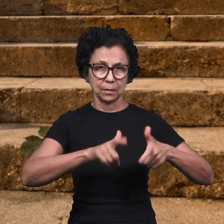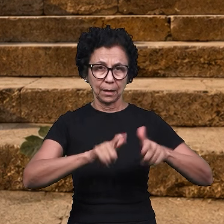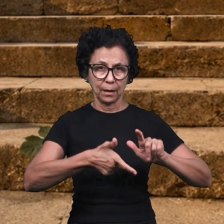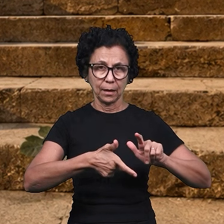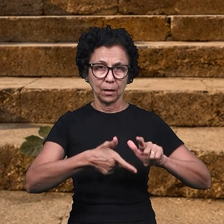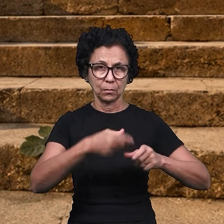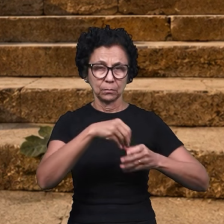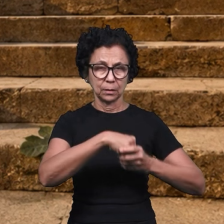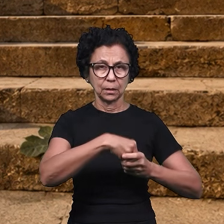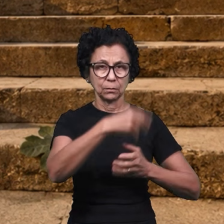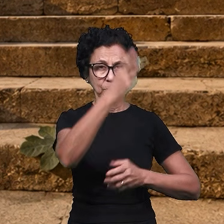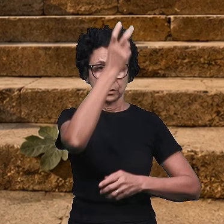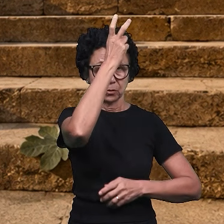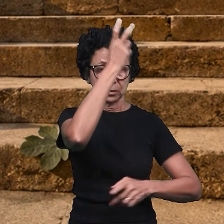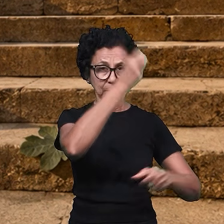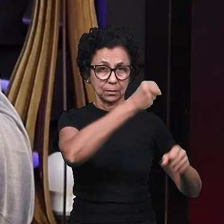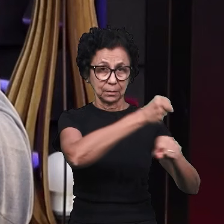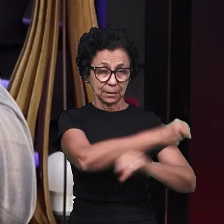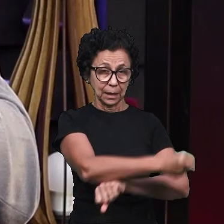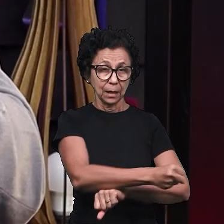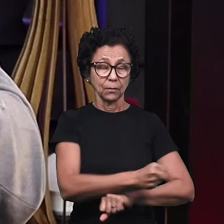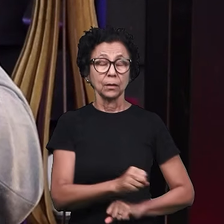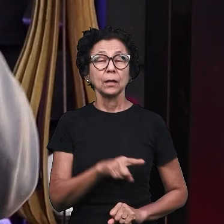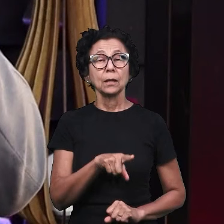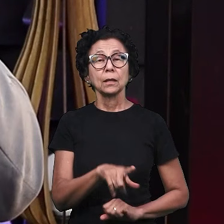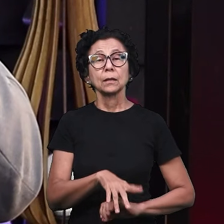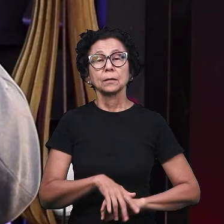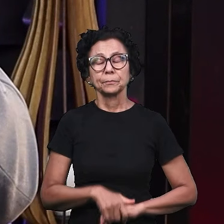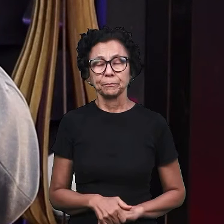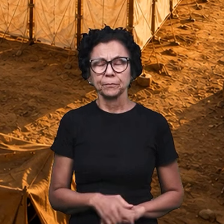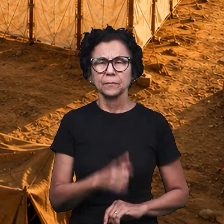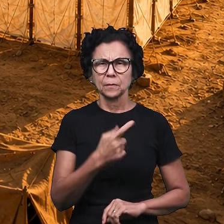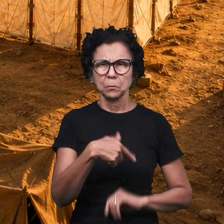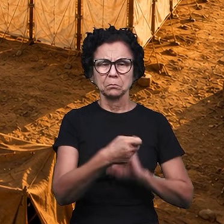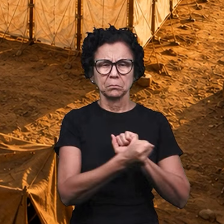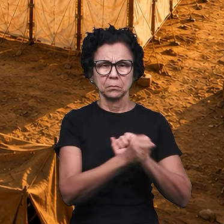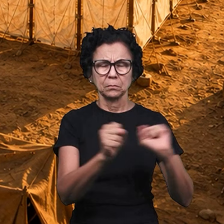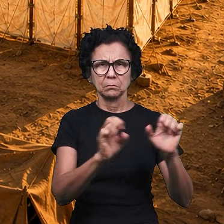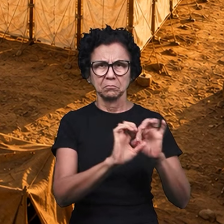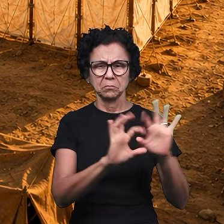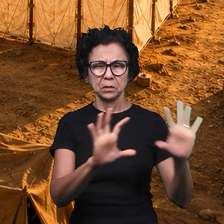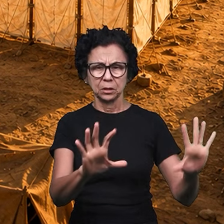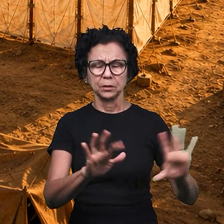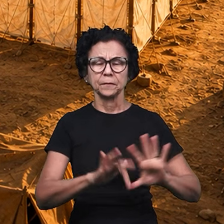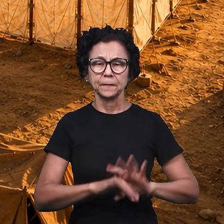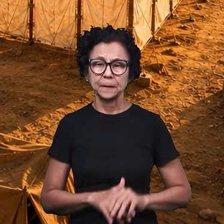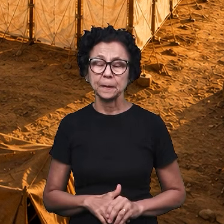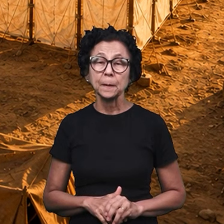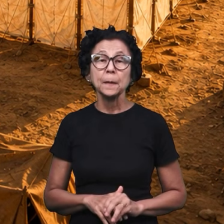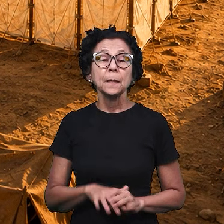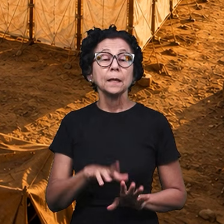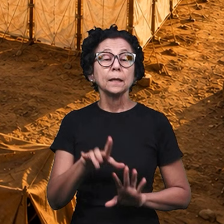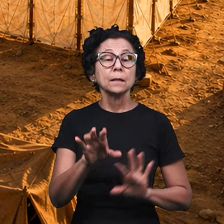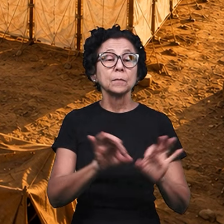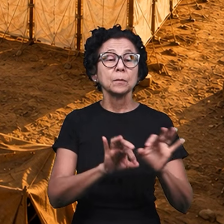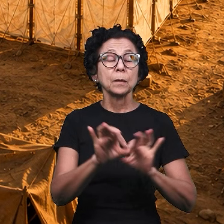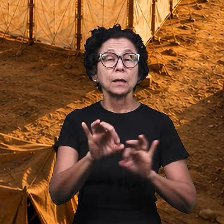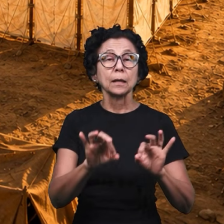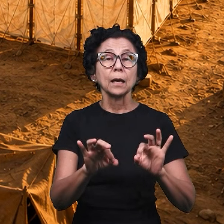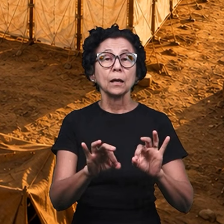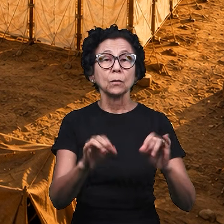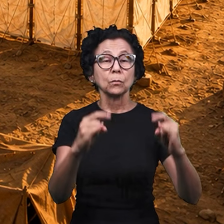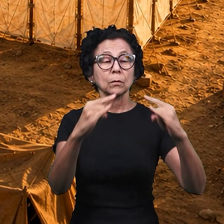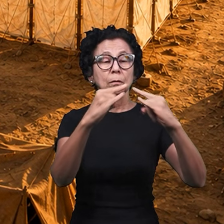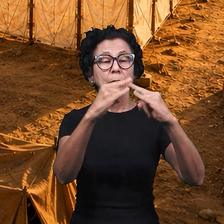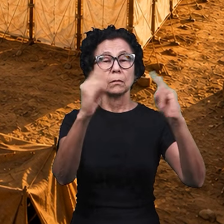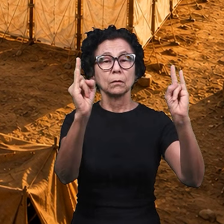do tabernáculo e agora do templo. Porque quando nós olhamos o tabernáculo no deserto, nós vamos ver que o tabernáculo estava no centro do